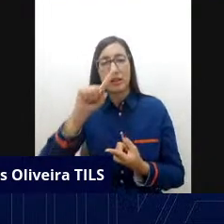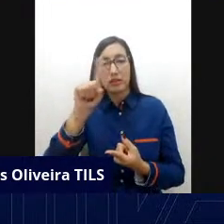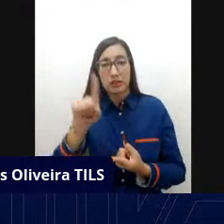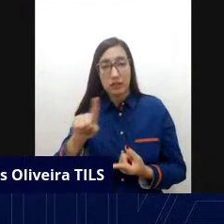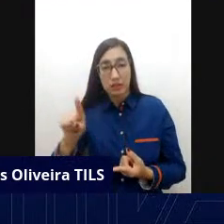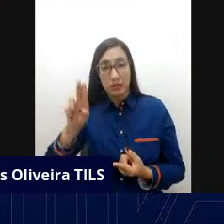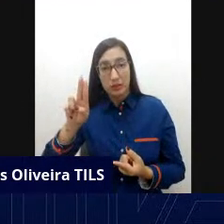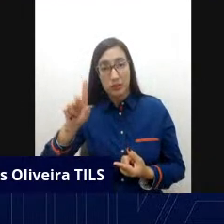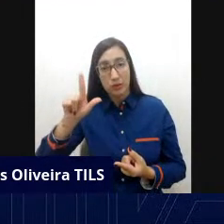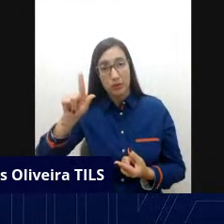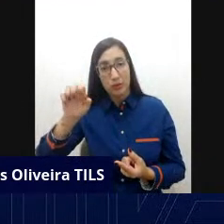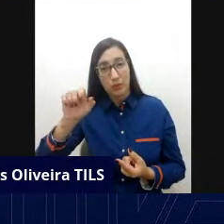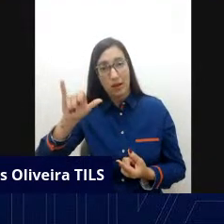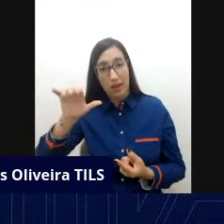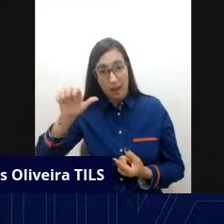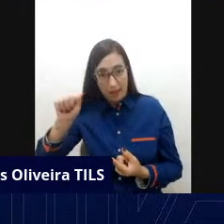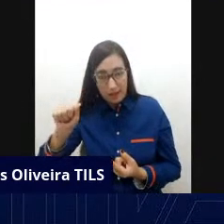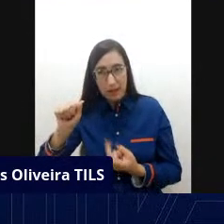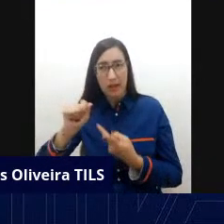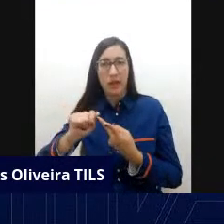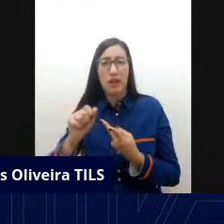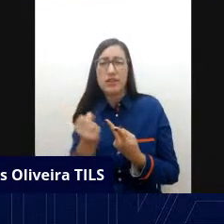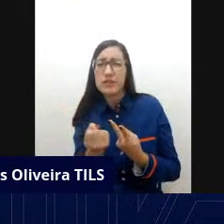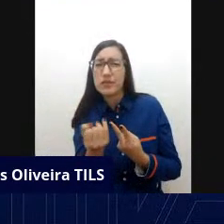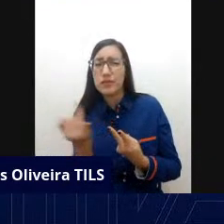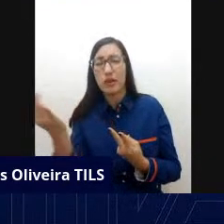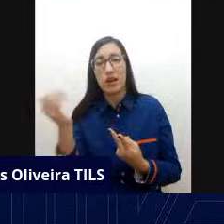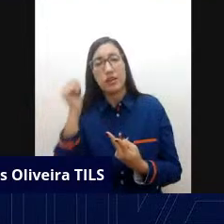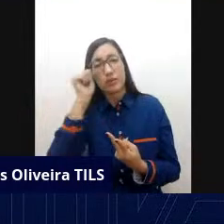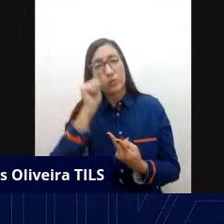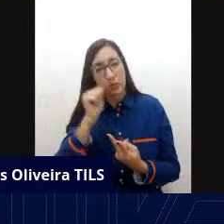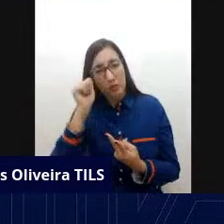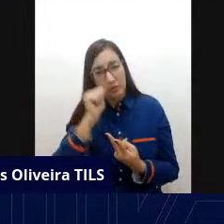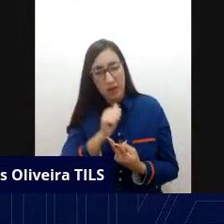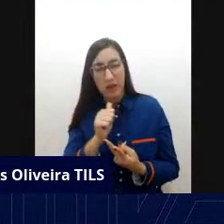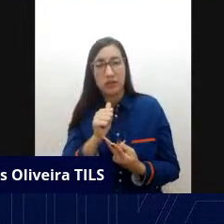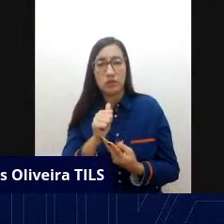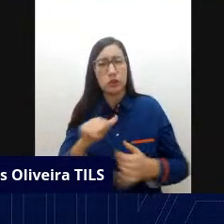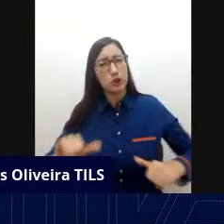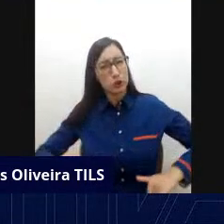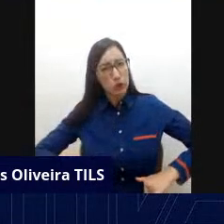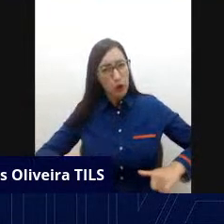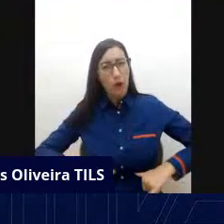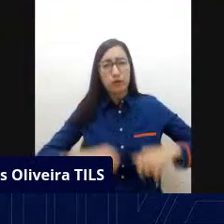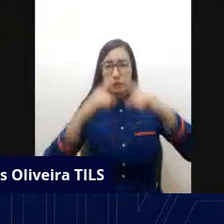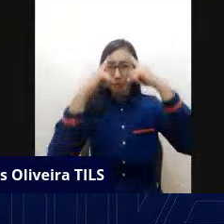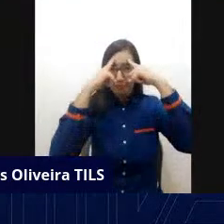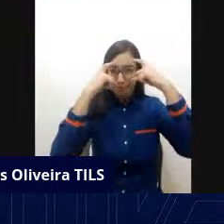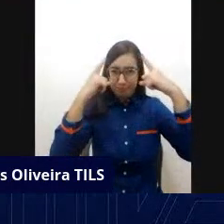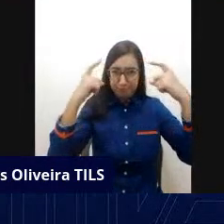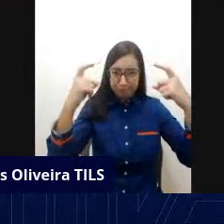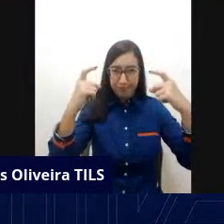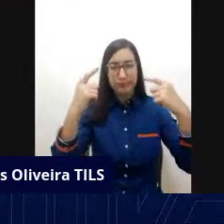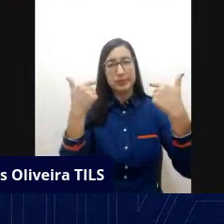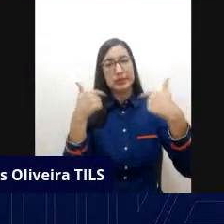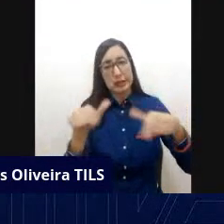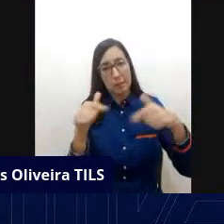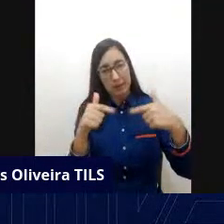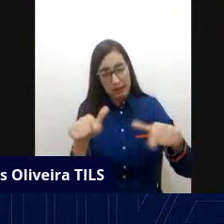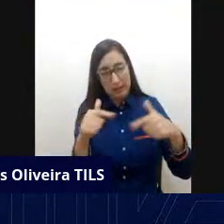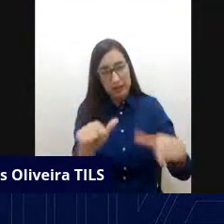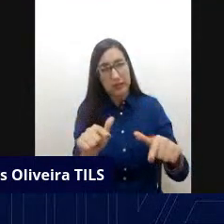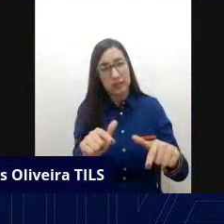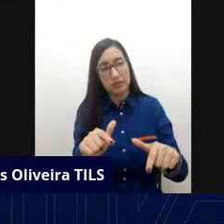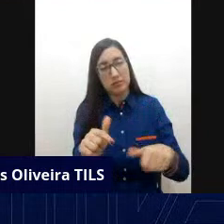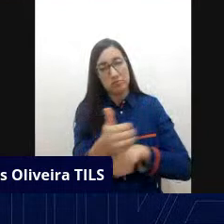passando por vários tipos de violência, né? no trabalho doméstico e principalmente tendo